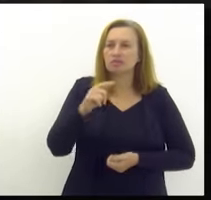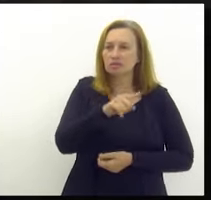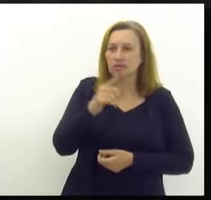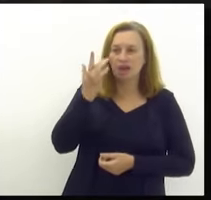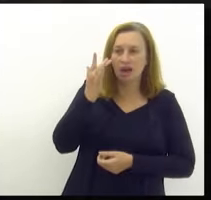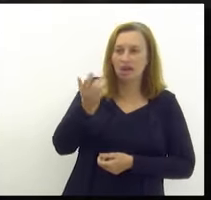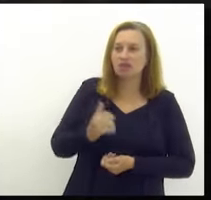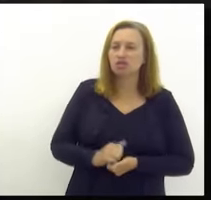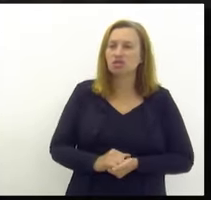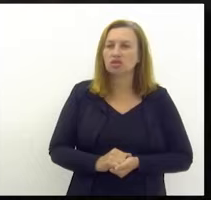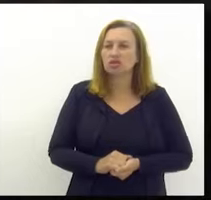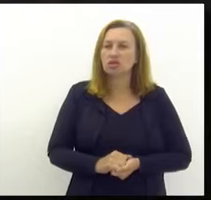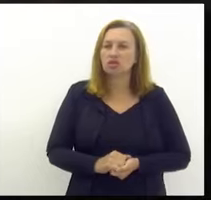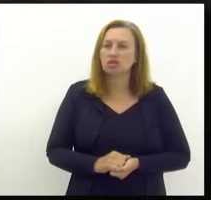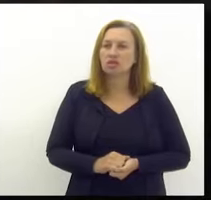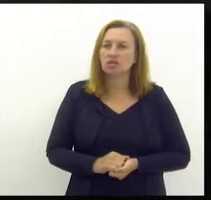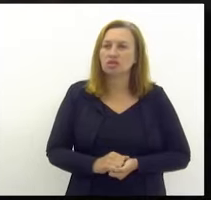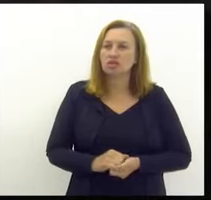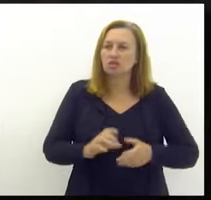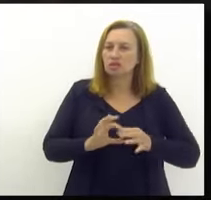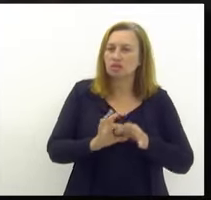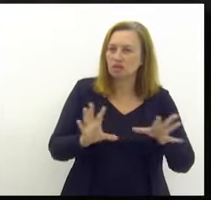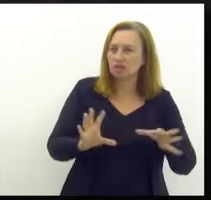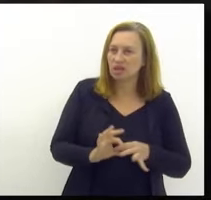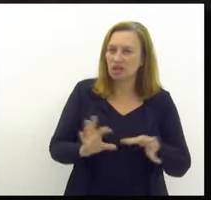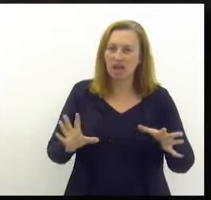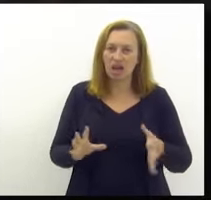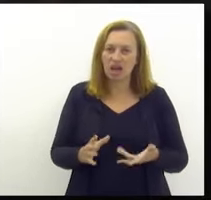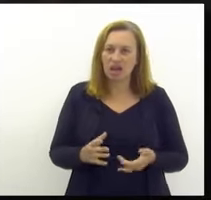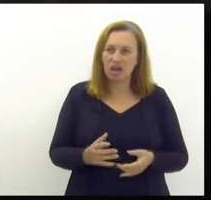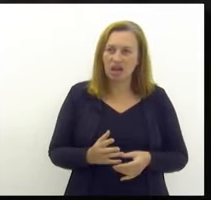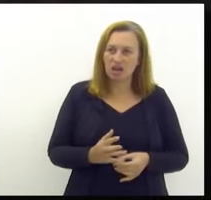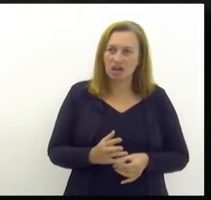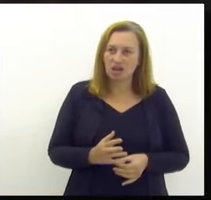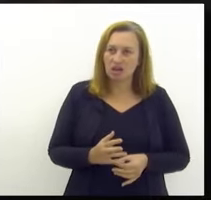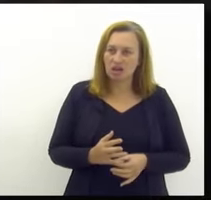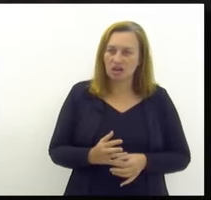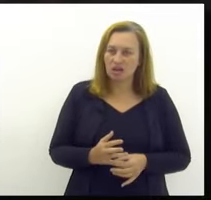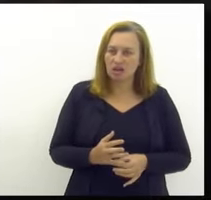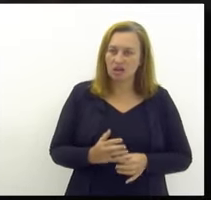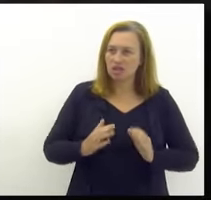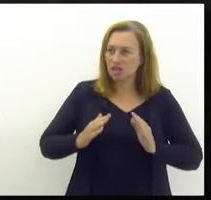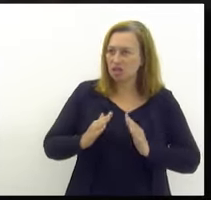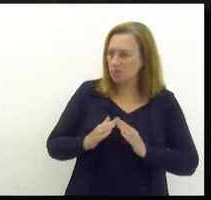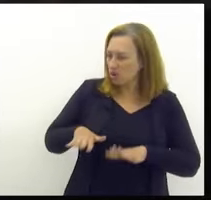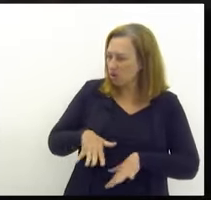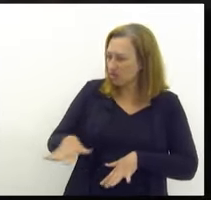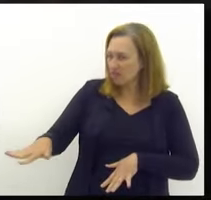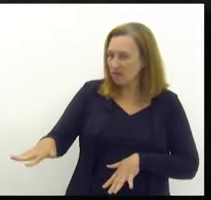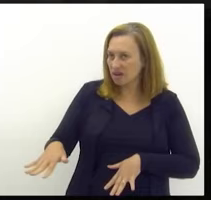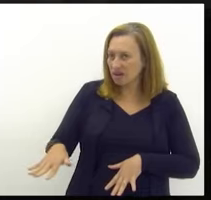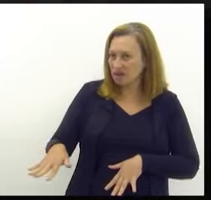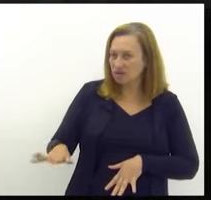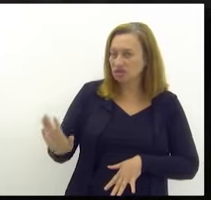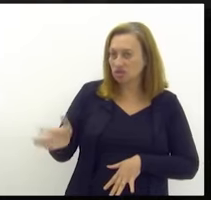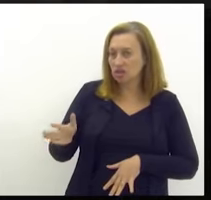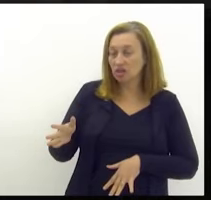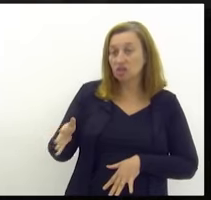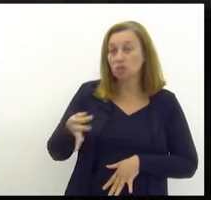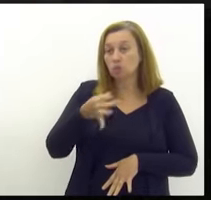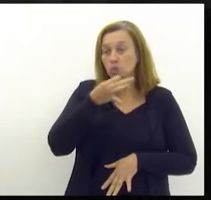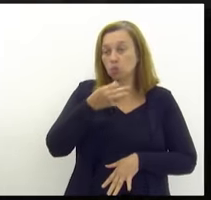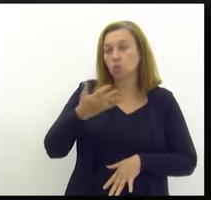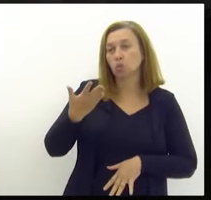tá liberando os patrões vão liberar de uma hora para outra aqueles que moram na favela A favela já passa para um estigma